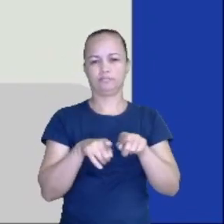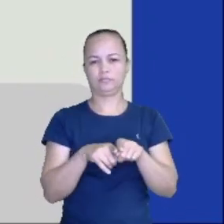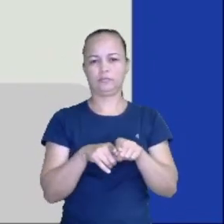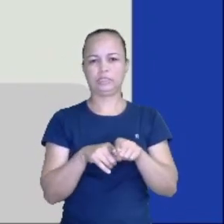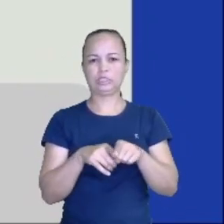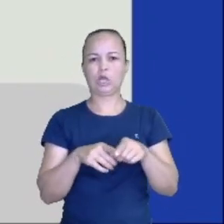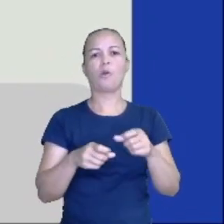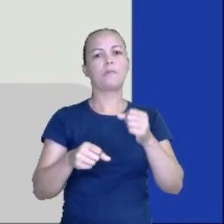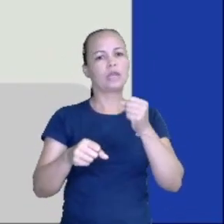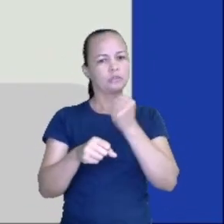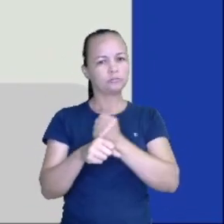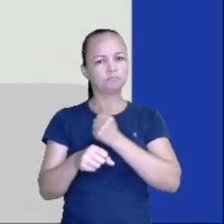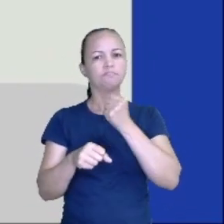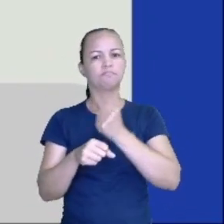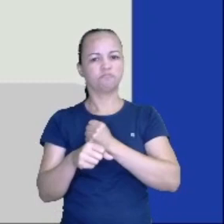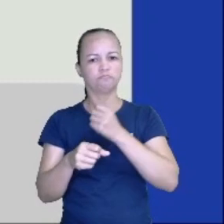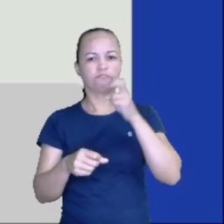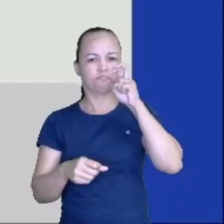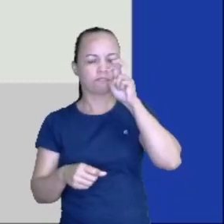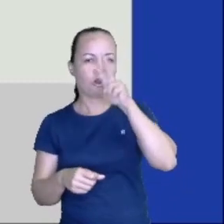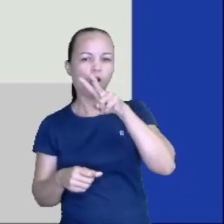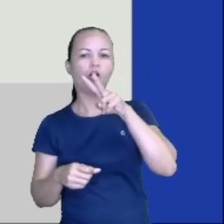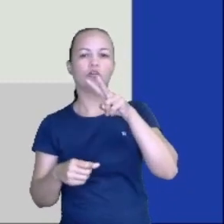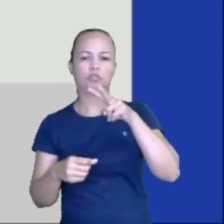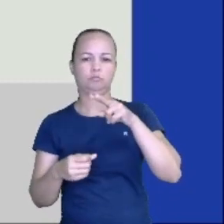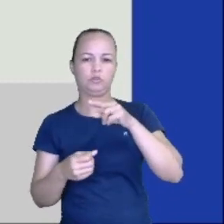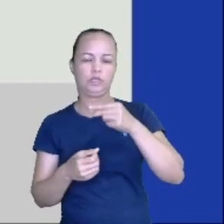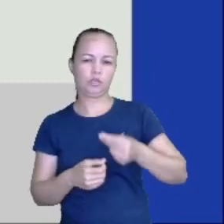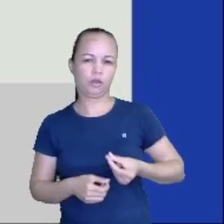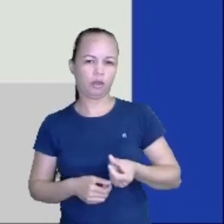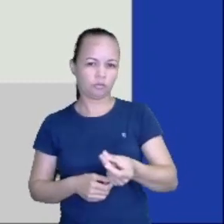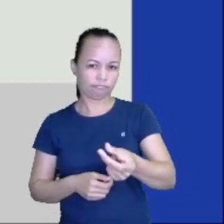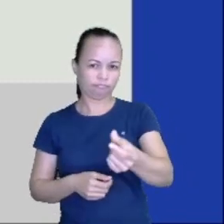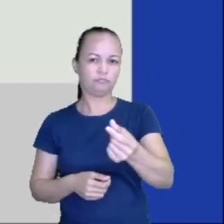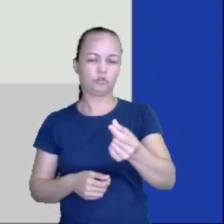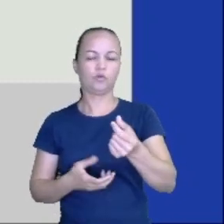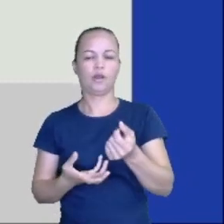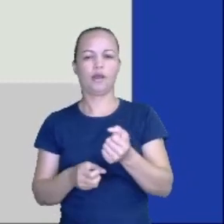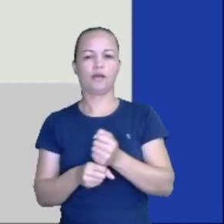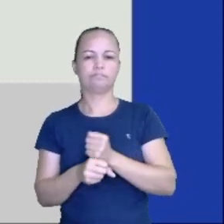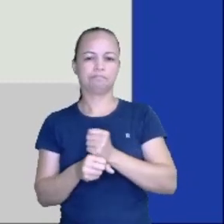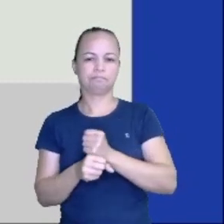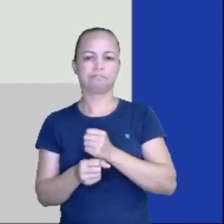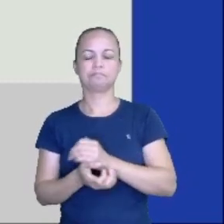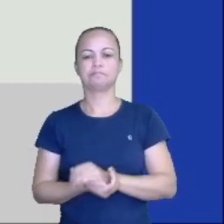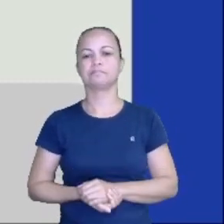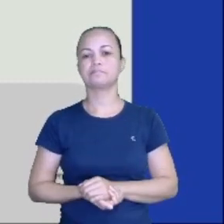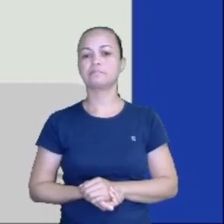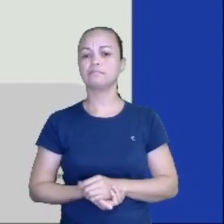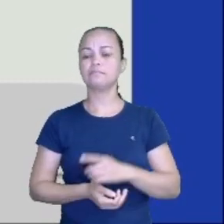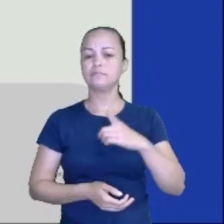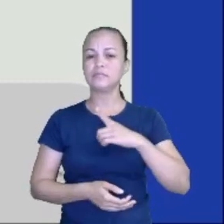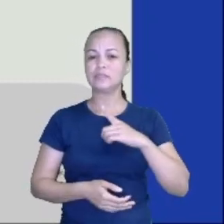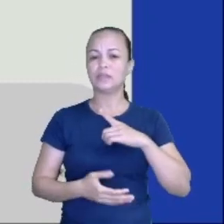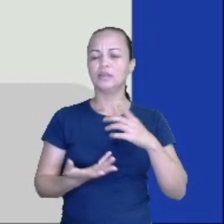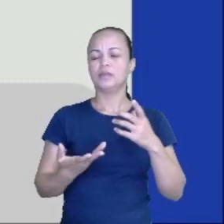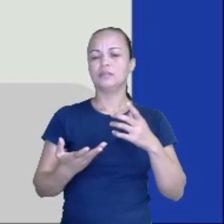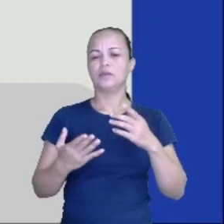bastante resistentes, podendo durar muitos anos. Eu tenho uma casa aqui, de tijolos e